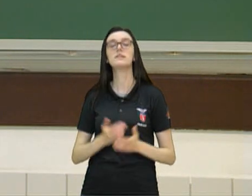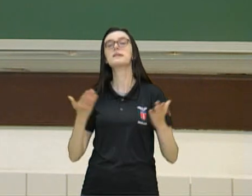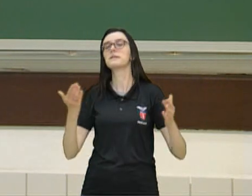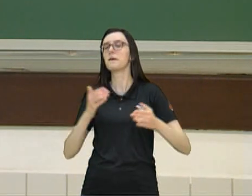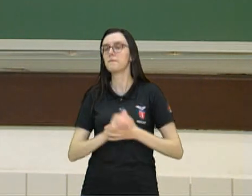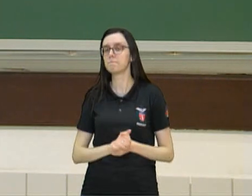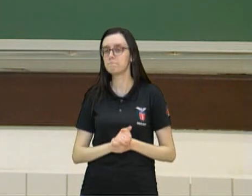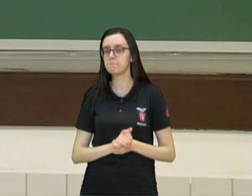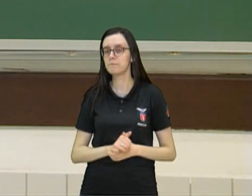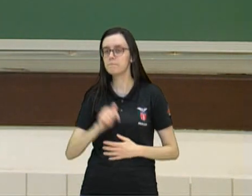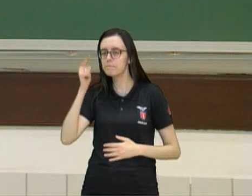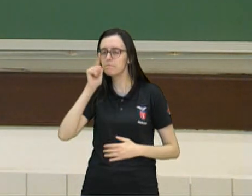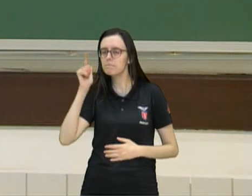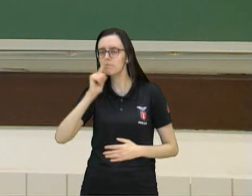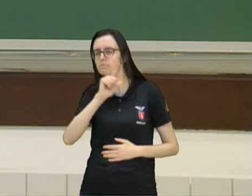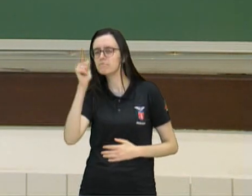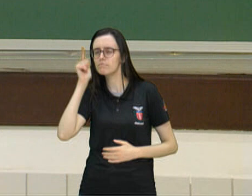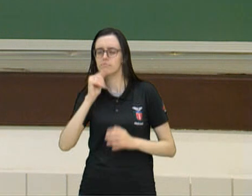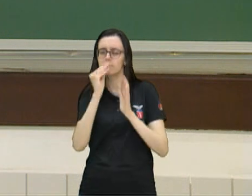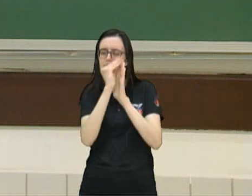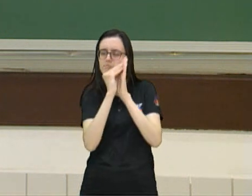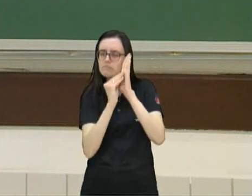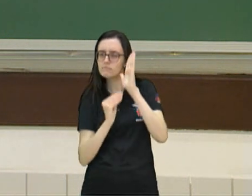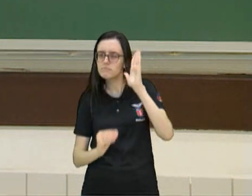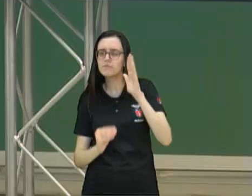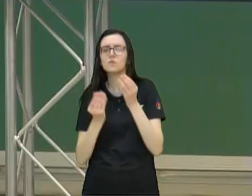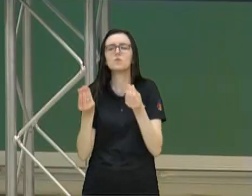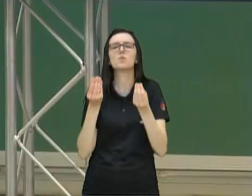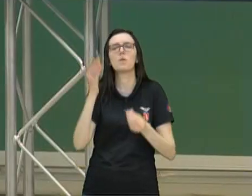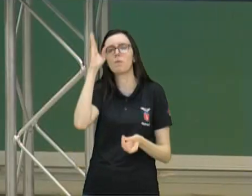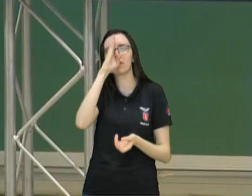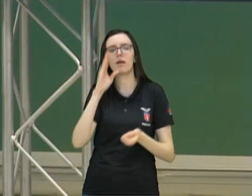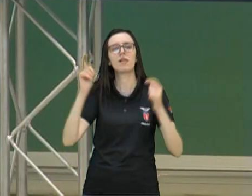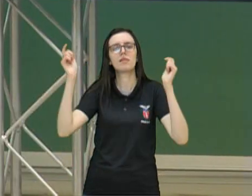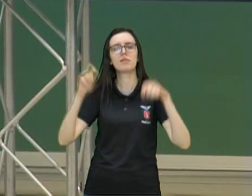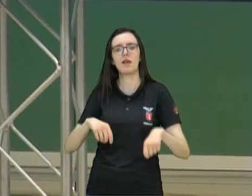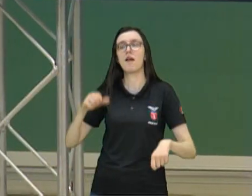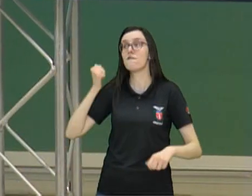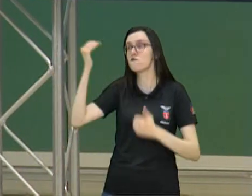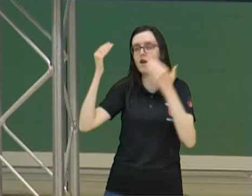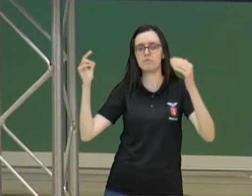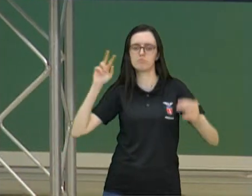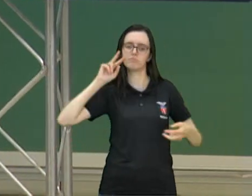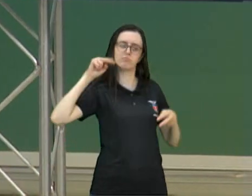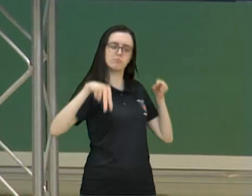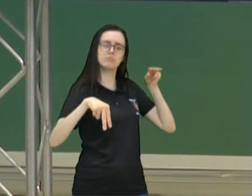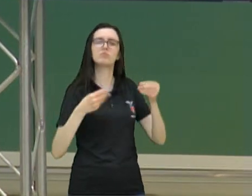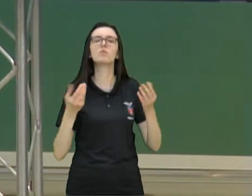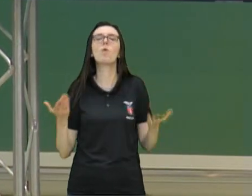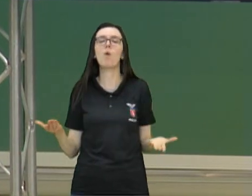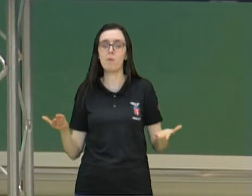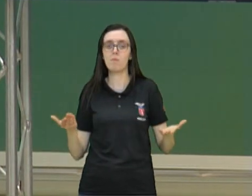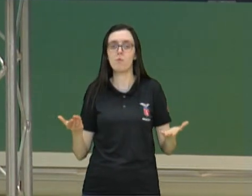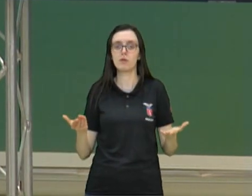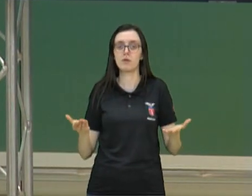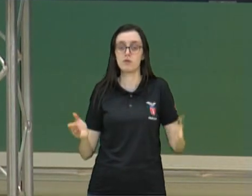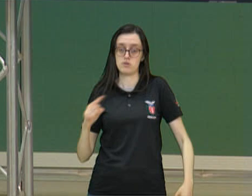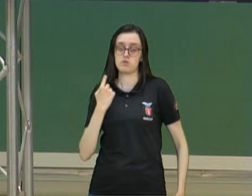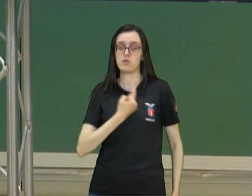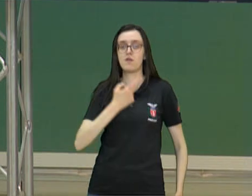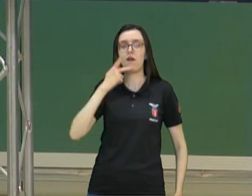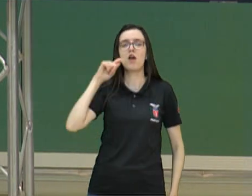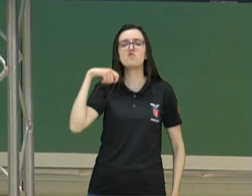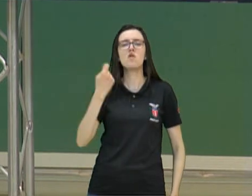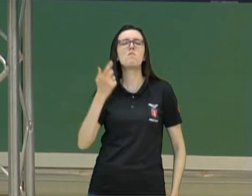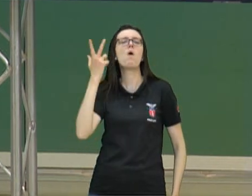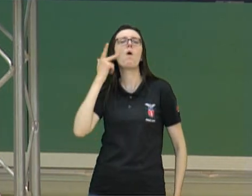Então, conseguiram aí marcar como que o Brasil é visto pelos estrangeiros? Nós vamos falar, tá, do comum,